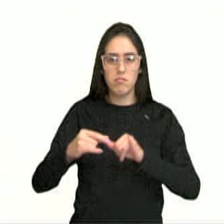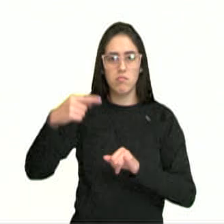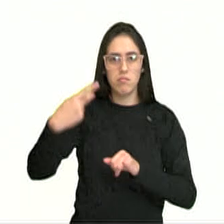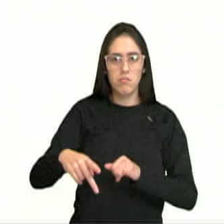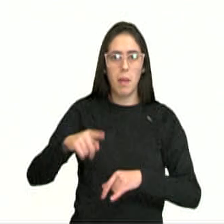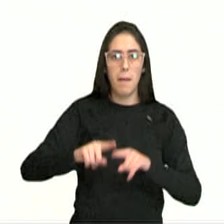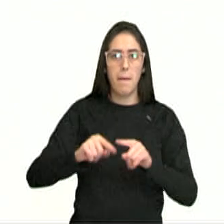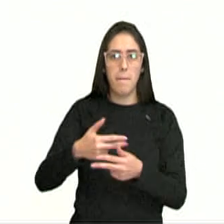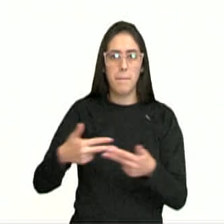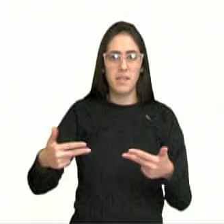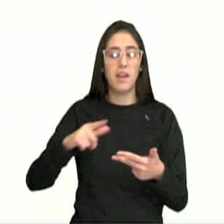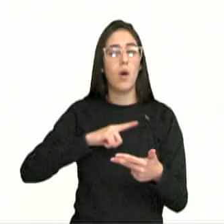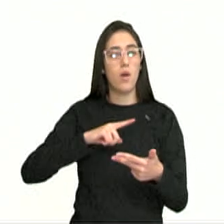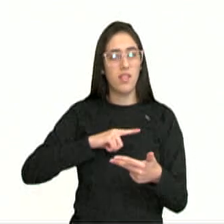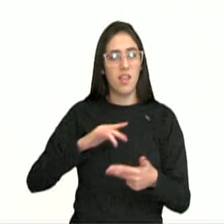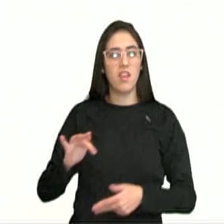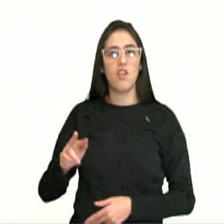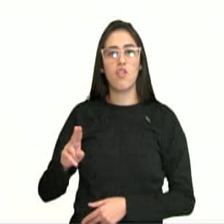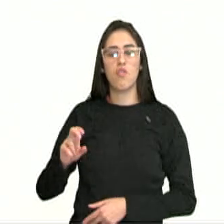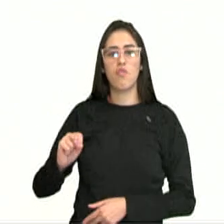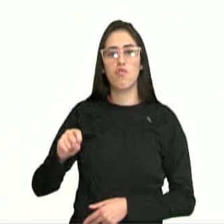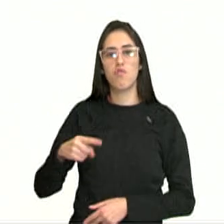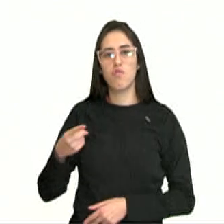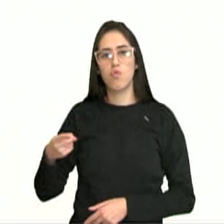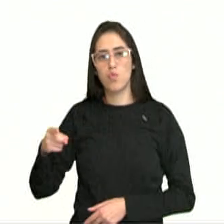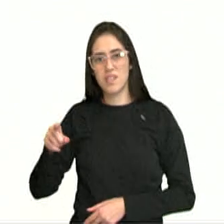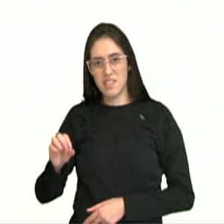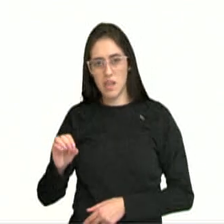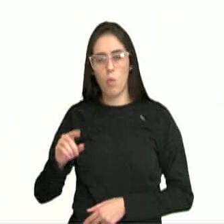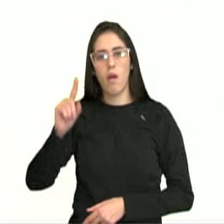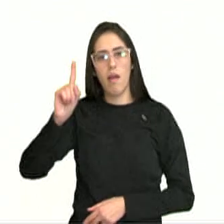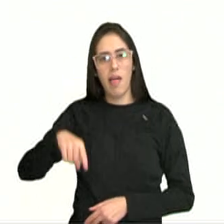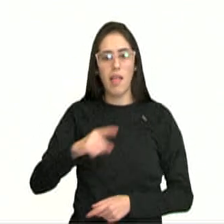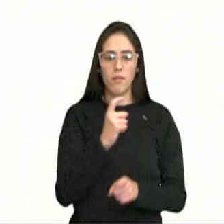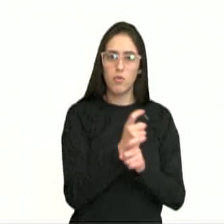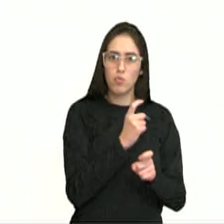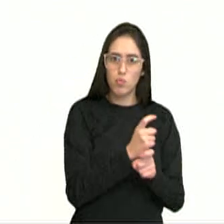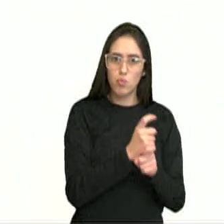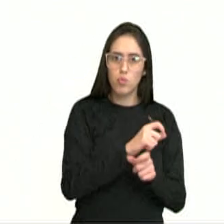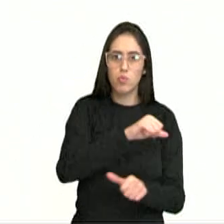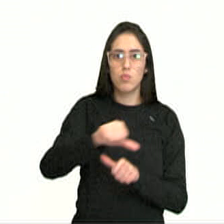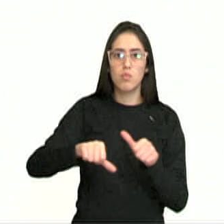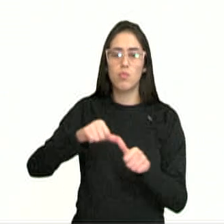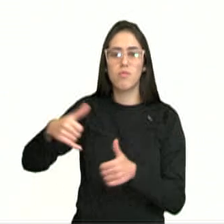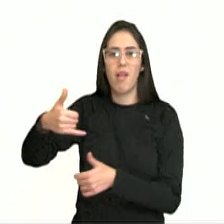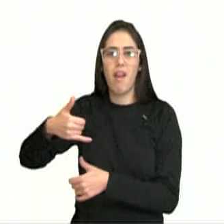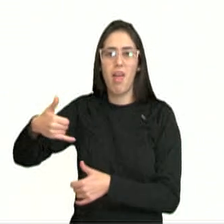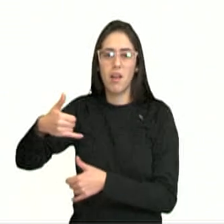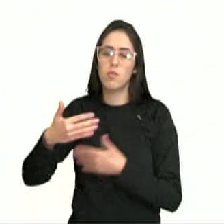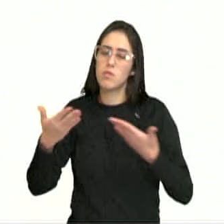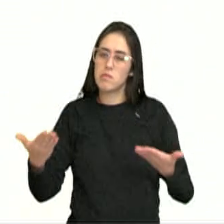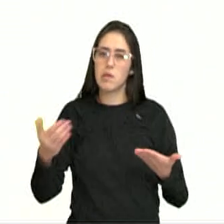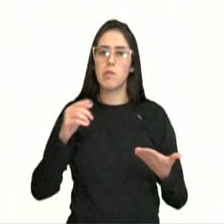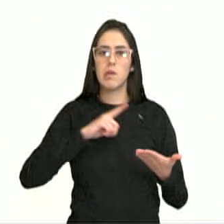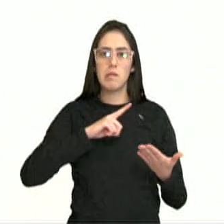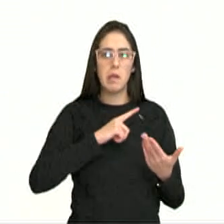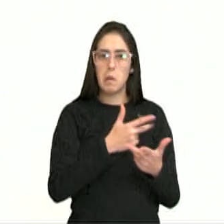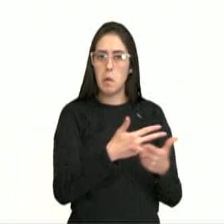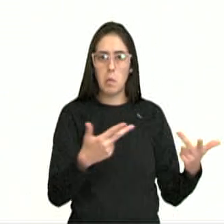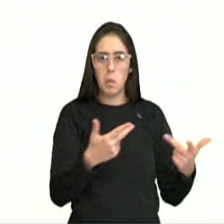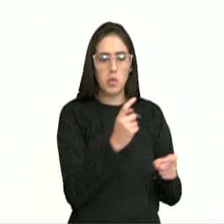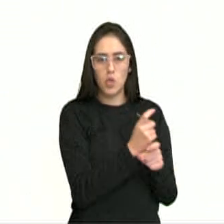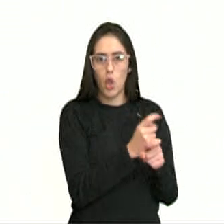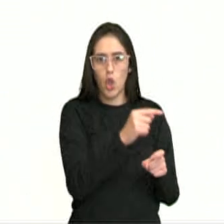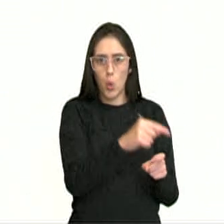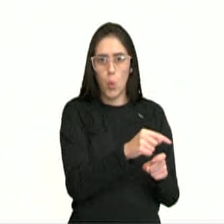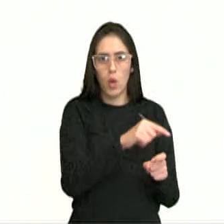ocorre o processo de fusão, isso é, a passagem do sólido para o líquido. Então, quando eu estou derretendo, fazendo a passagem do sólido para o líquido,